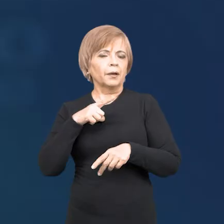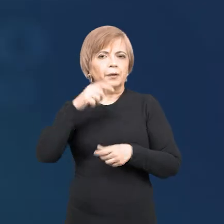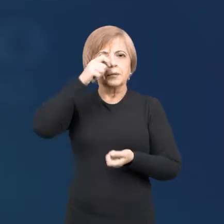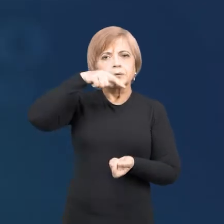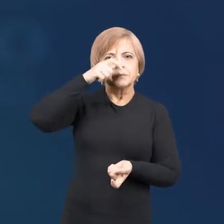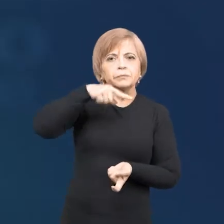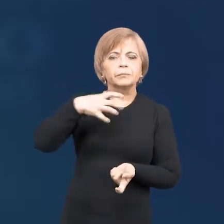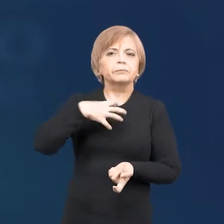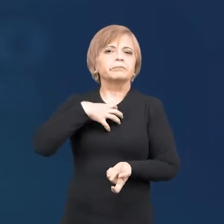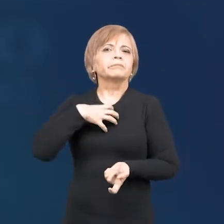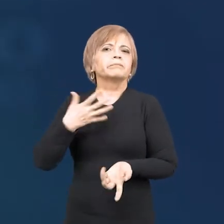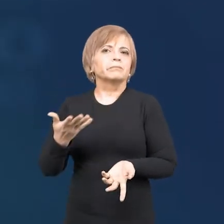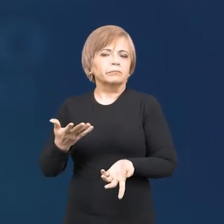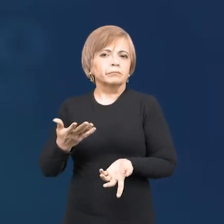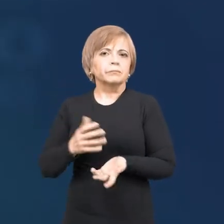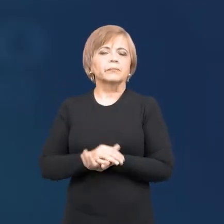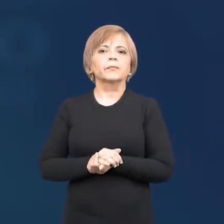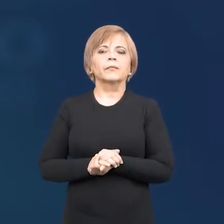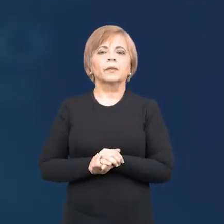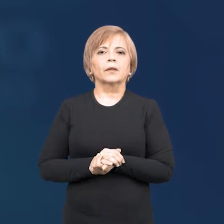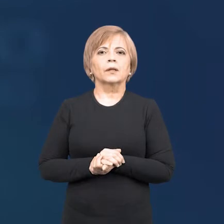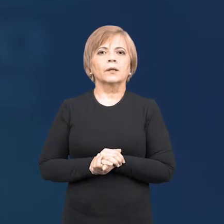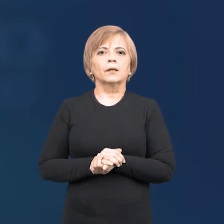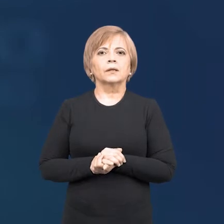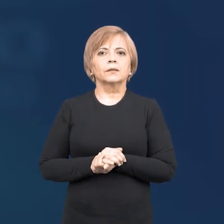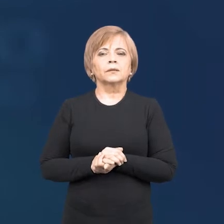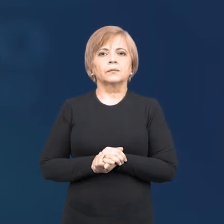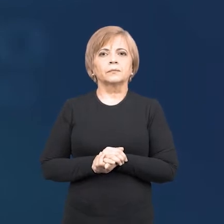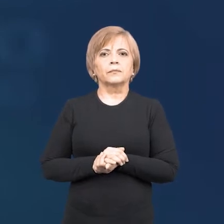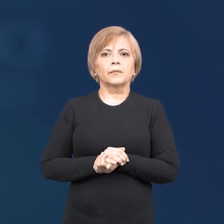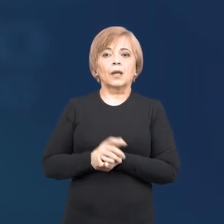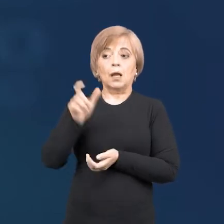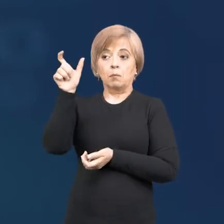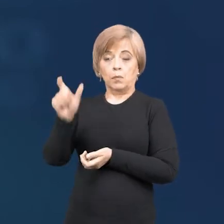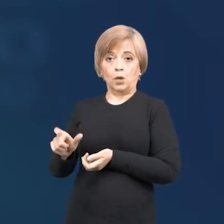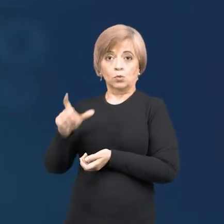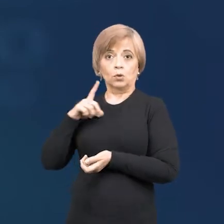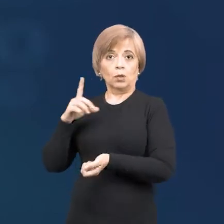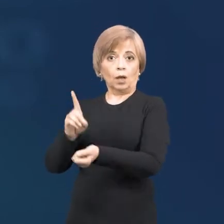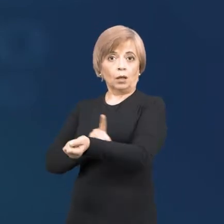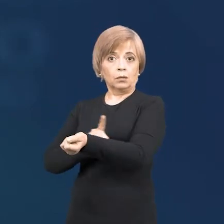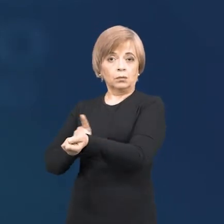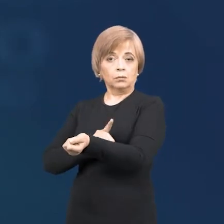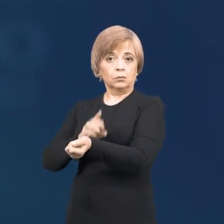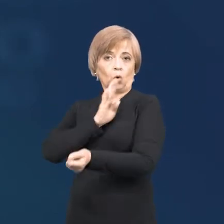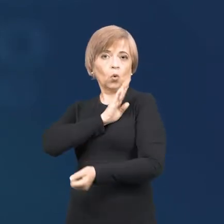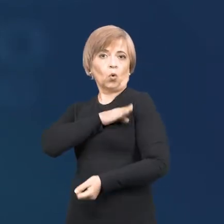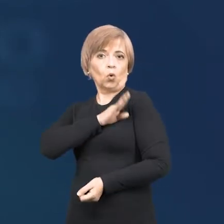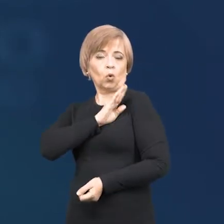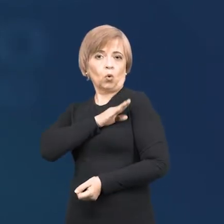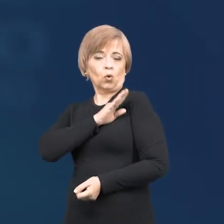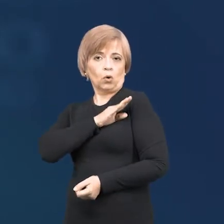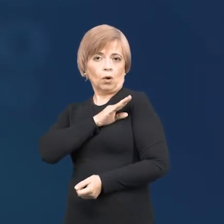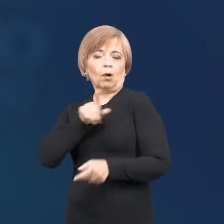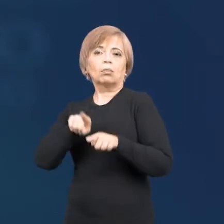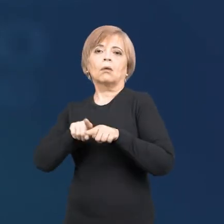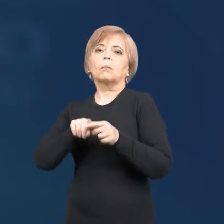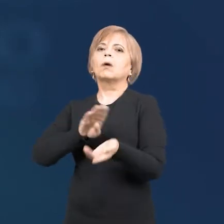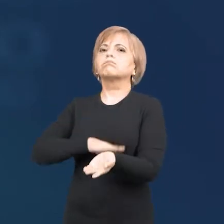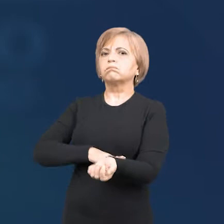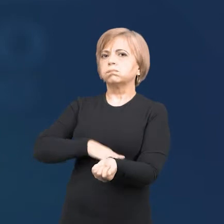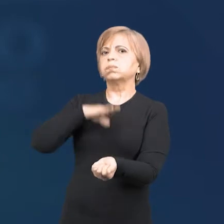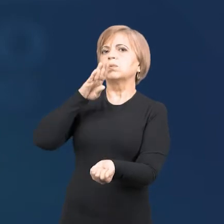da Covid-19. São eles: indivíduos portadores de doenças cardiovasculares, incluindo hipertensão